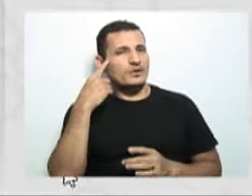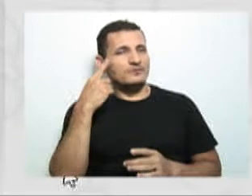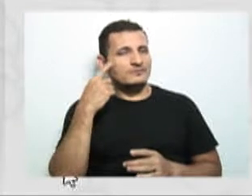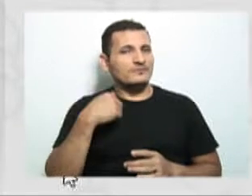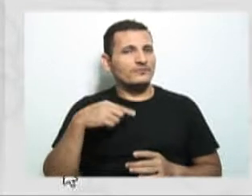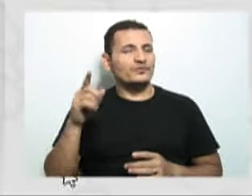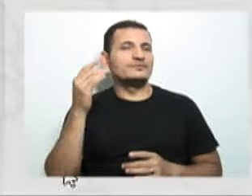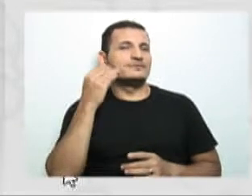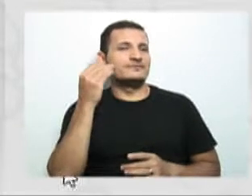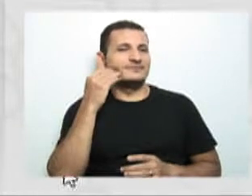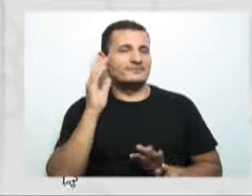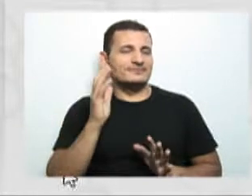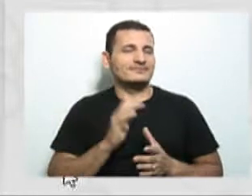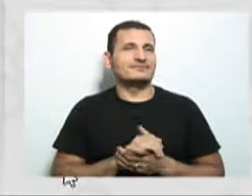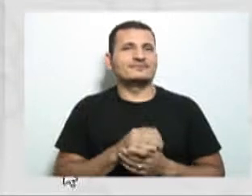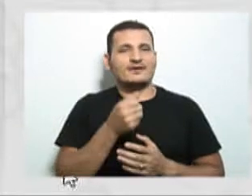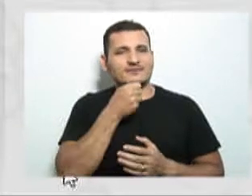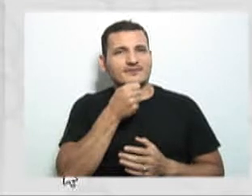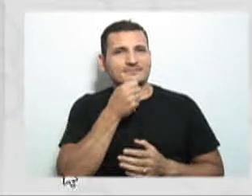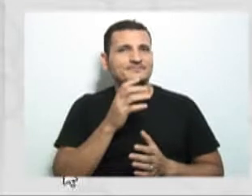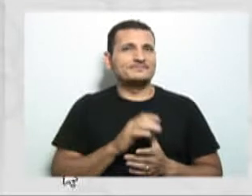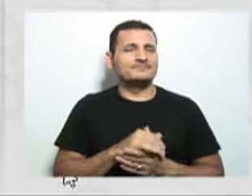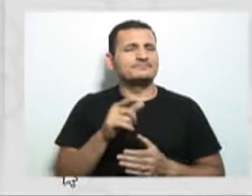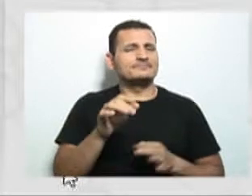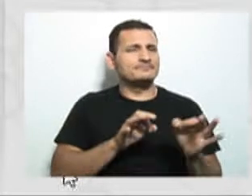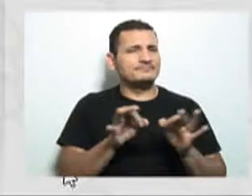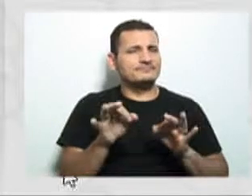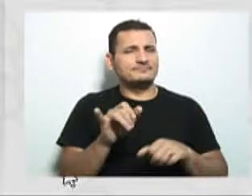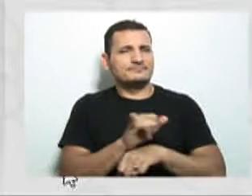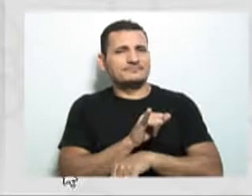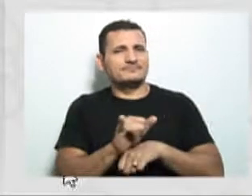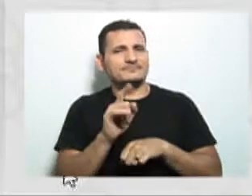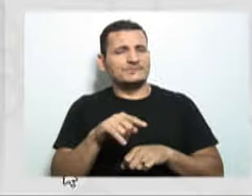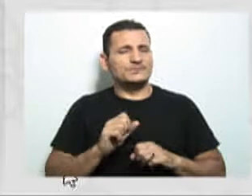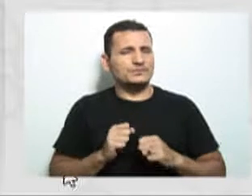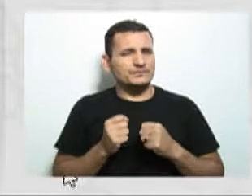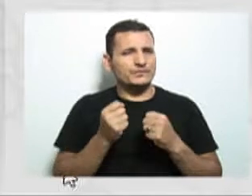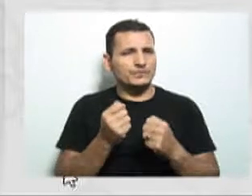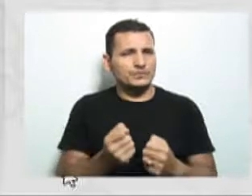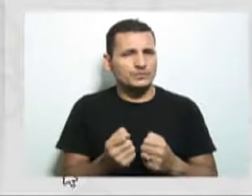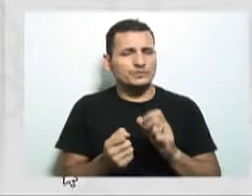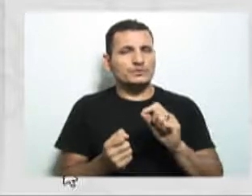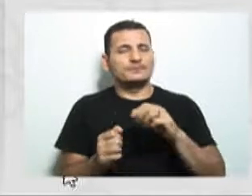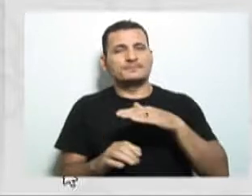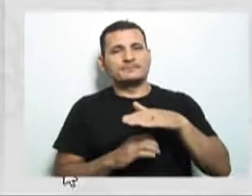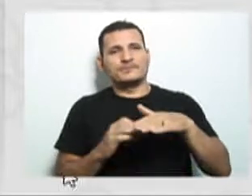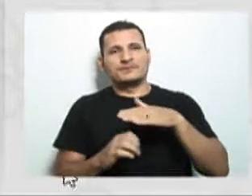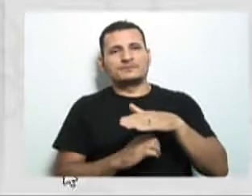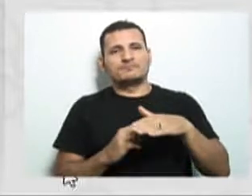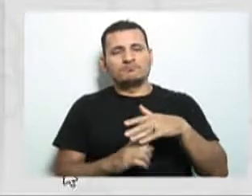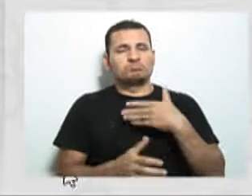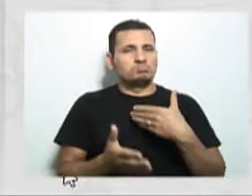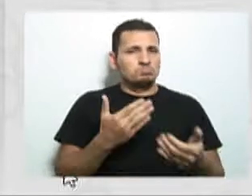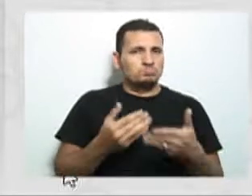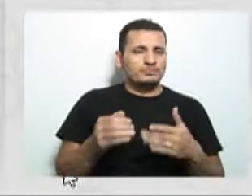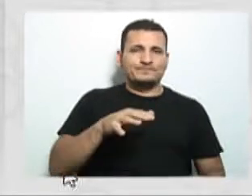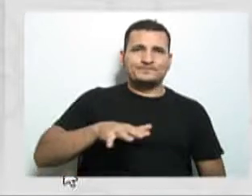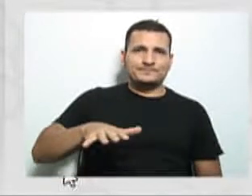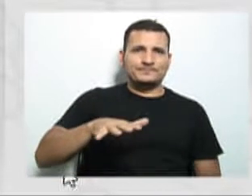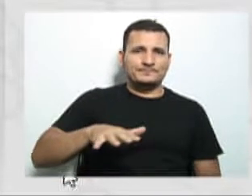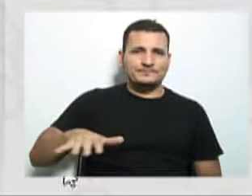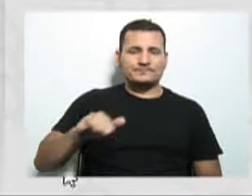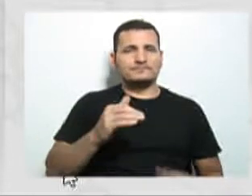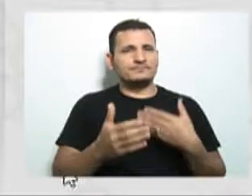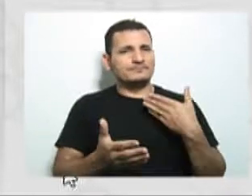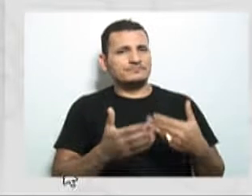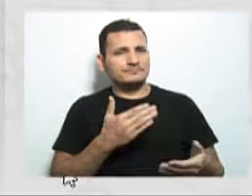a minha carreira solo. Olha lá, o planejamento estratégico é um esforço de uma empresa, seja qual for o ramo, seja